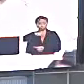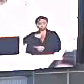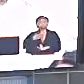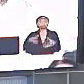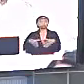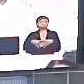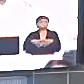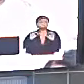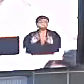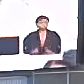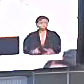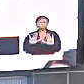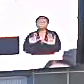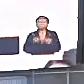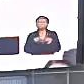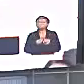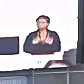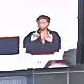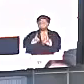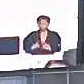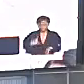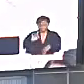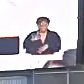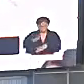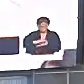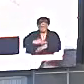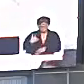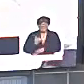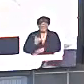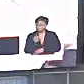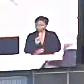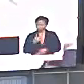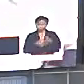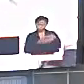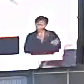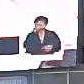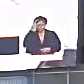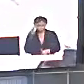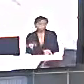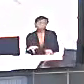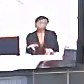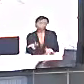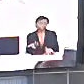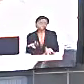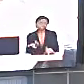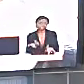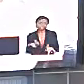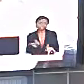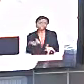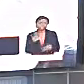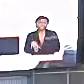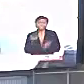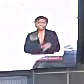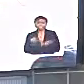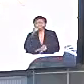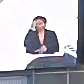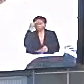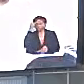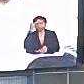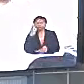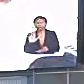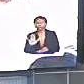deficiência Não é só para nós não está para qualquer um aí ó eu fiquei cega com 11 anos sem saber tomei uma injeçãozinha eram cinco injeções